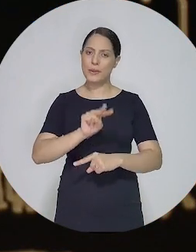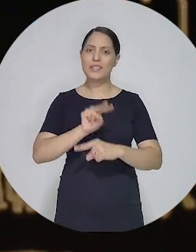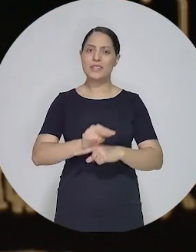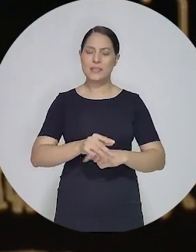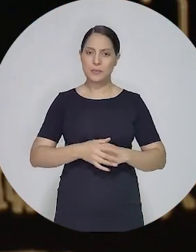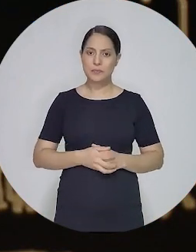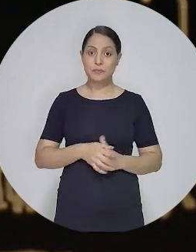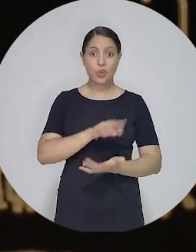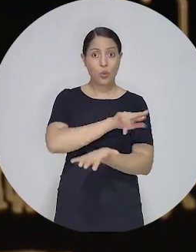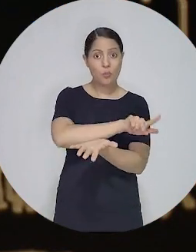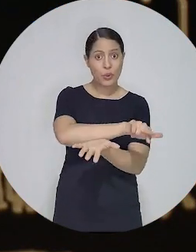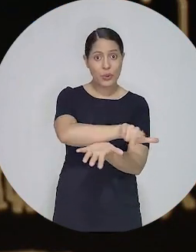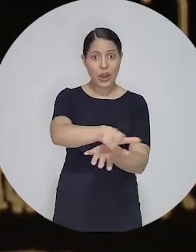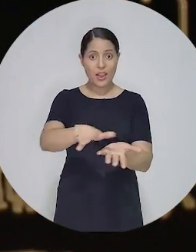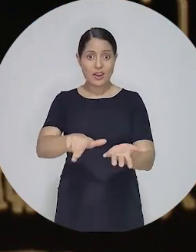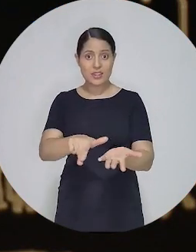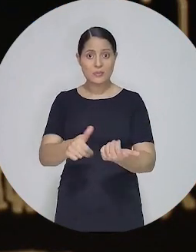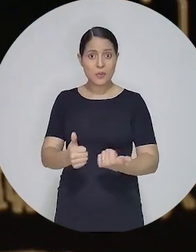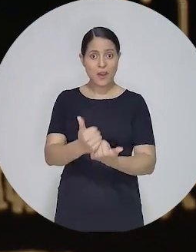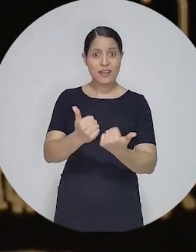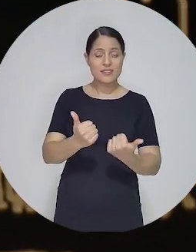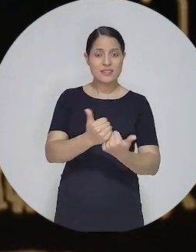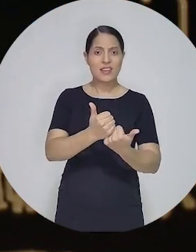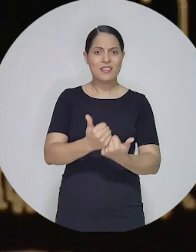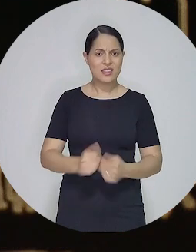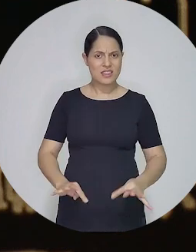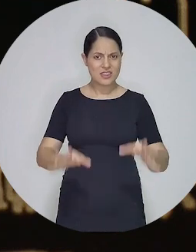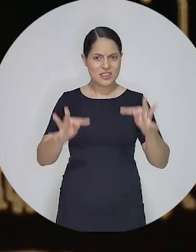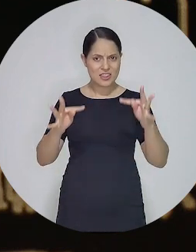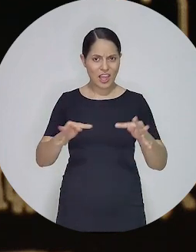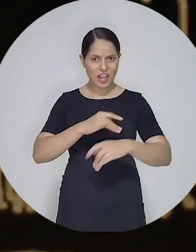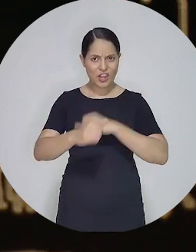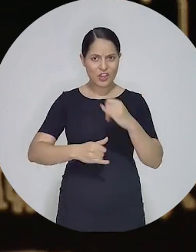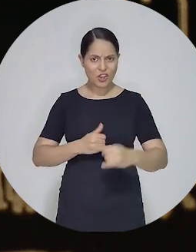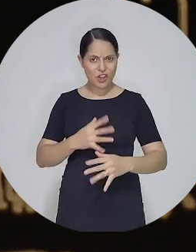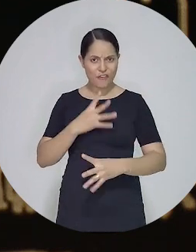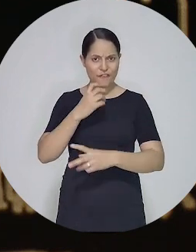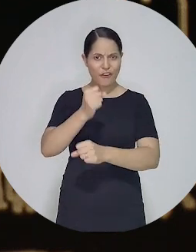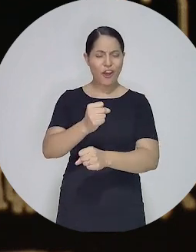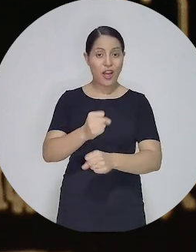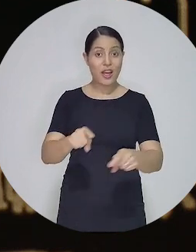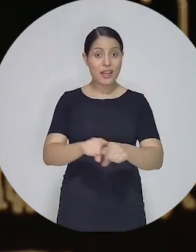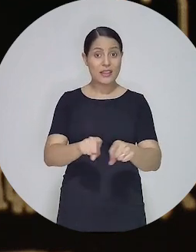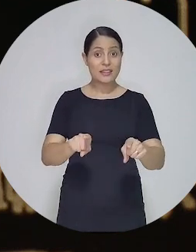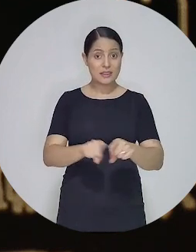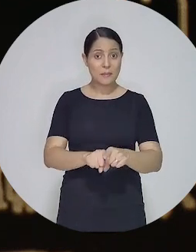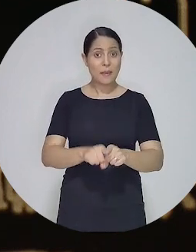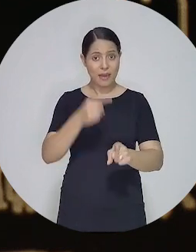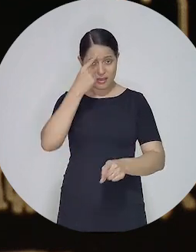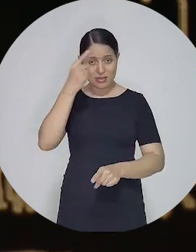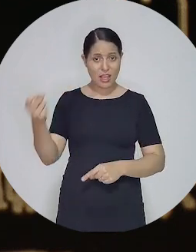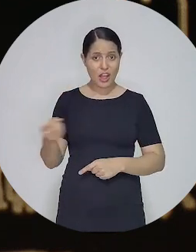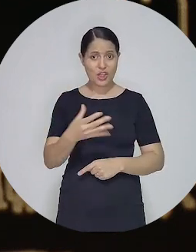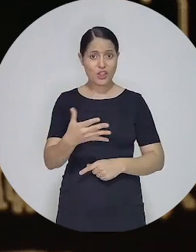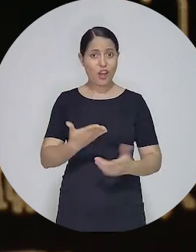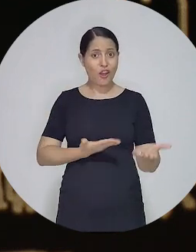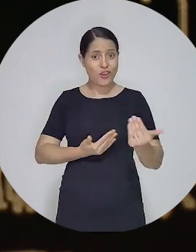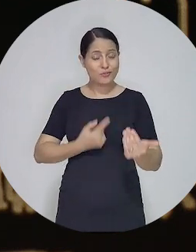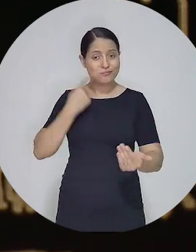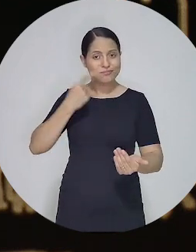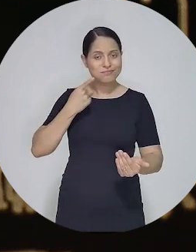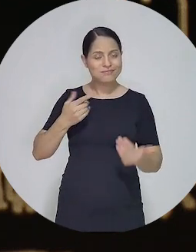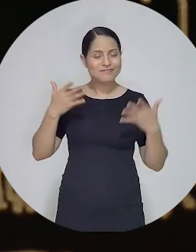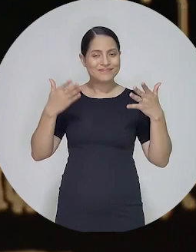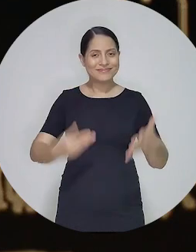pluralismo, a assistência, o fortalecimento das tecnologias, a inovação e a própria jovem advocacia também fazem